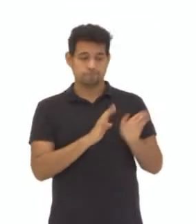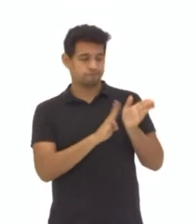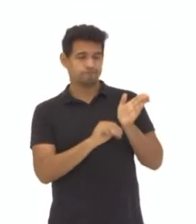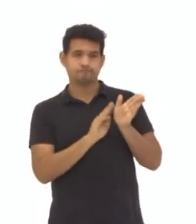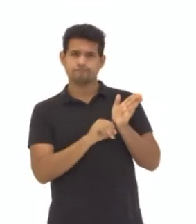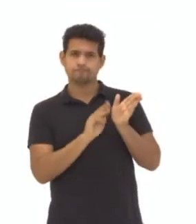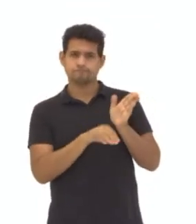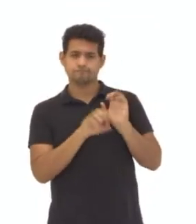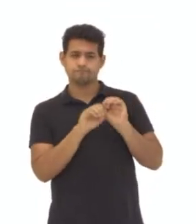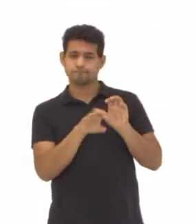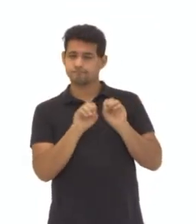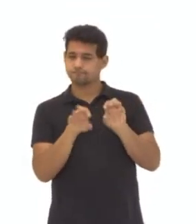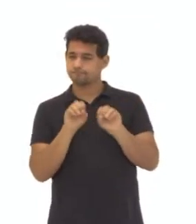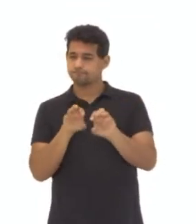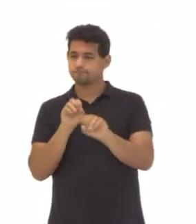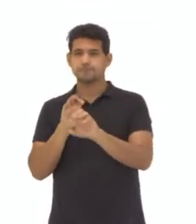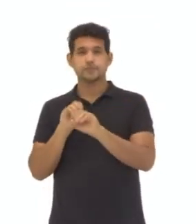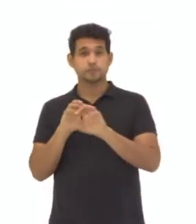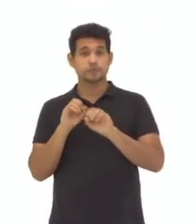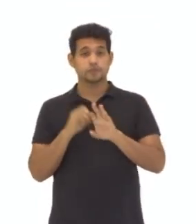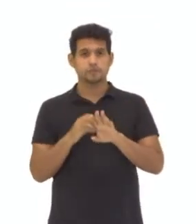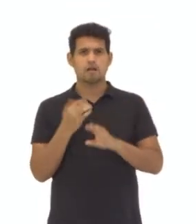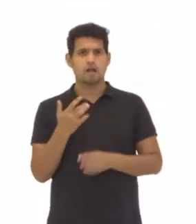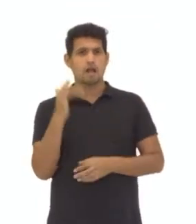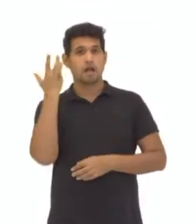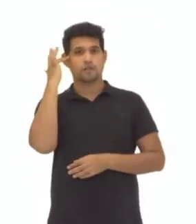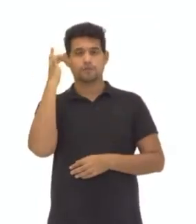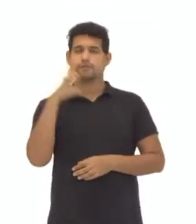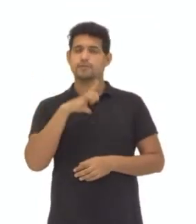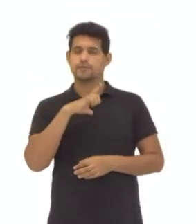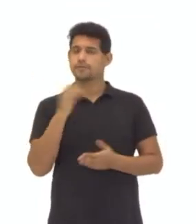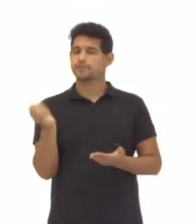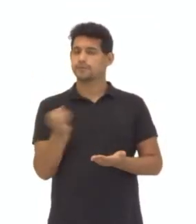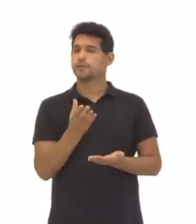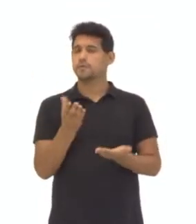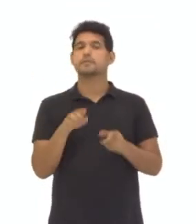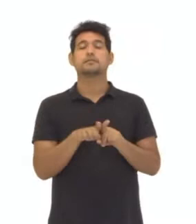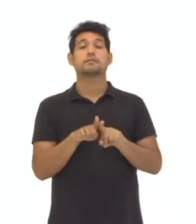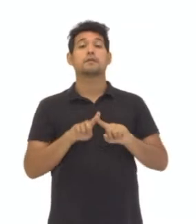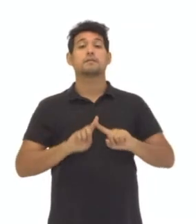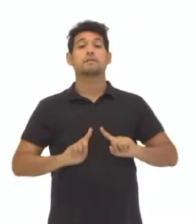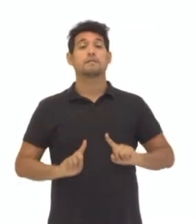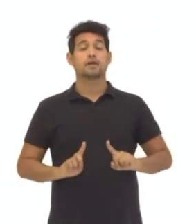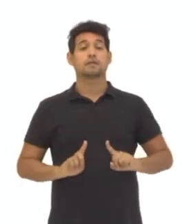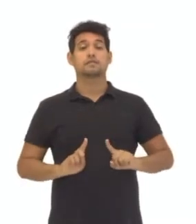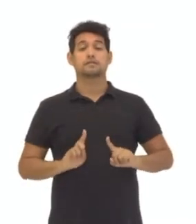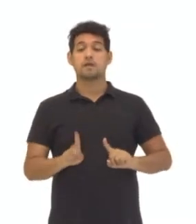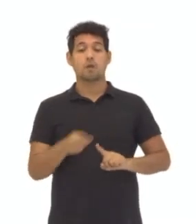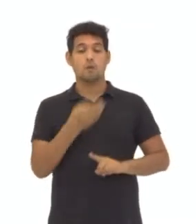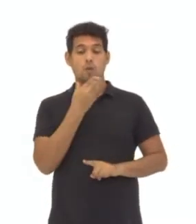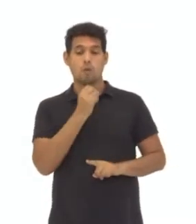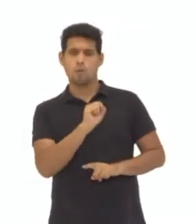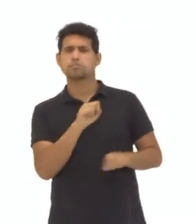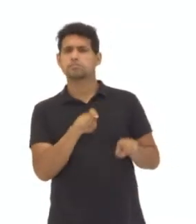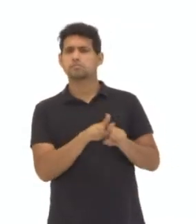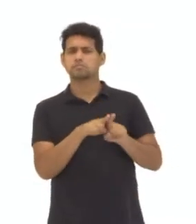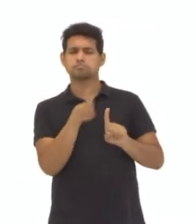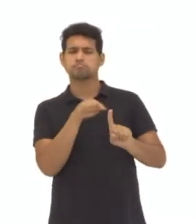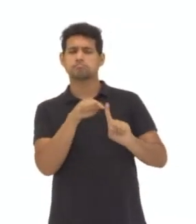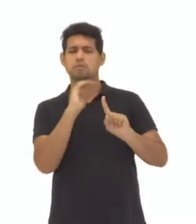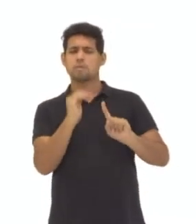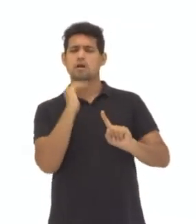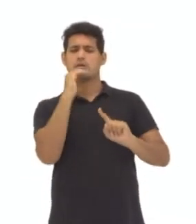de alfabetização de adultos que leva seu nome. Para Freire, o objetivo maior da educação